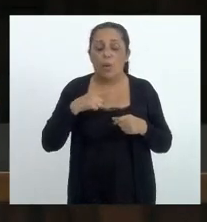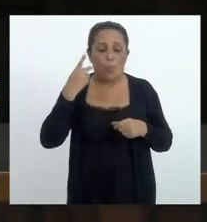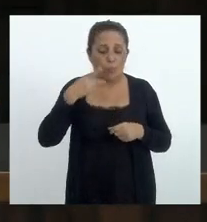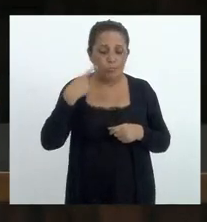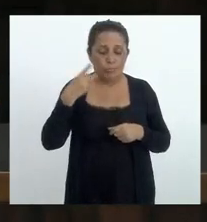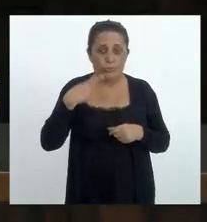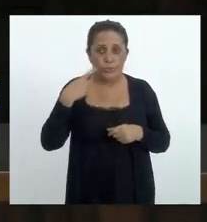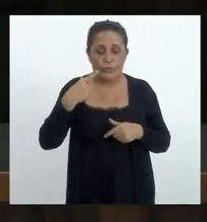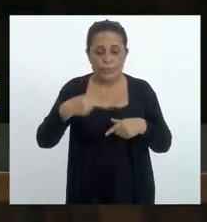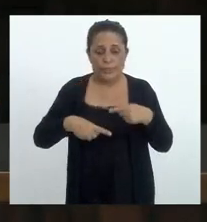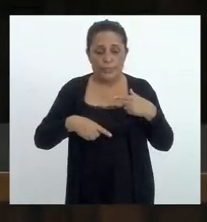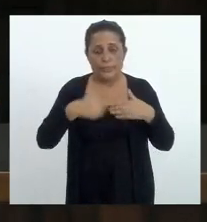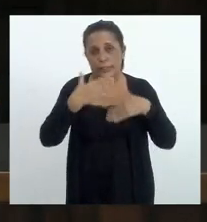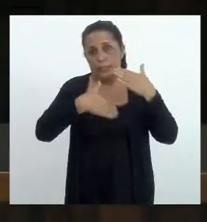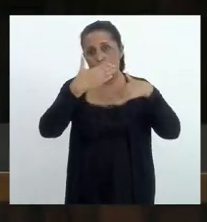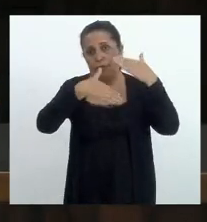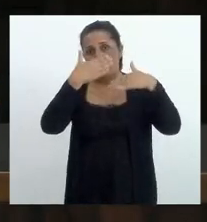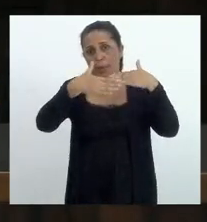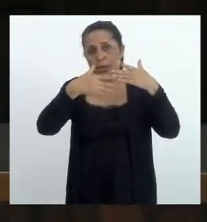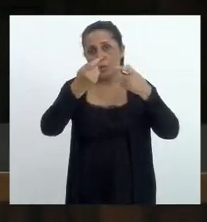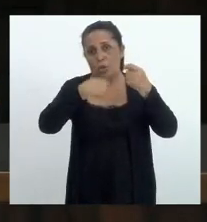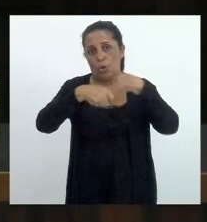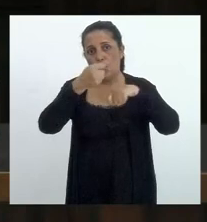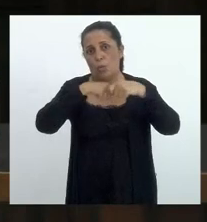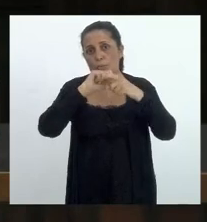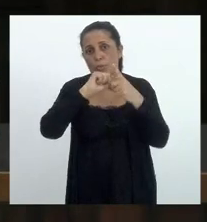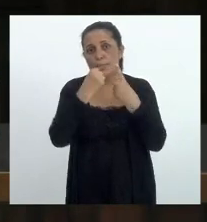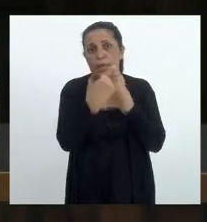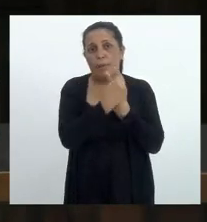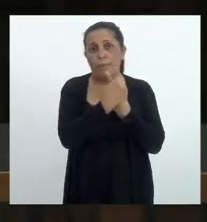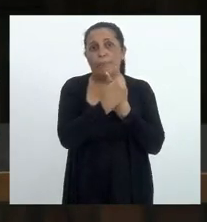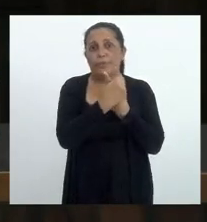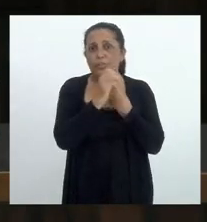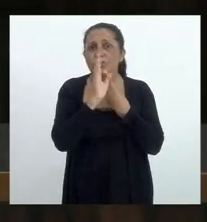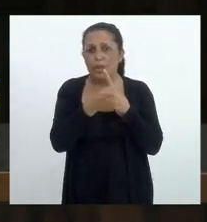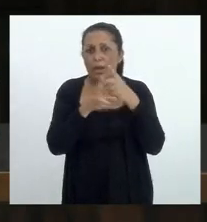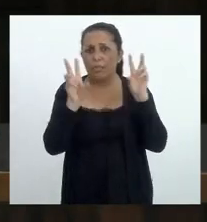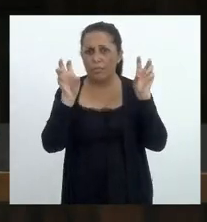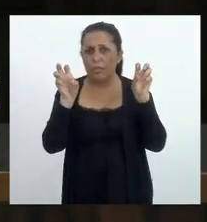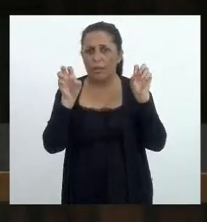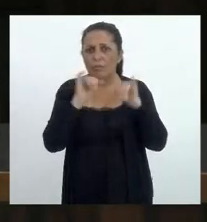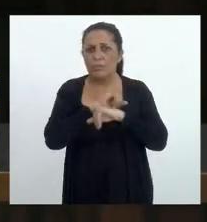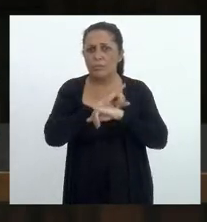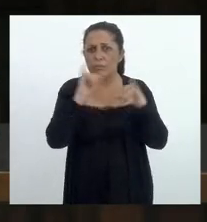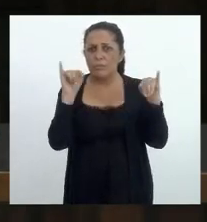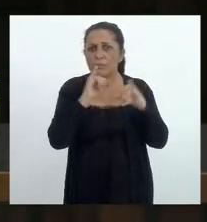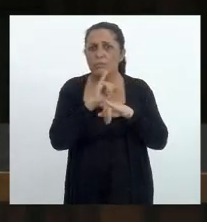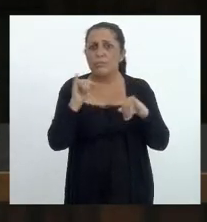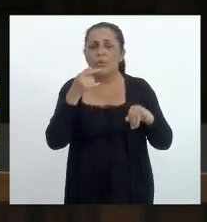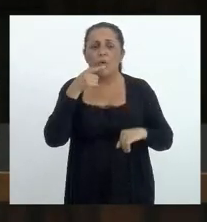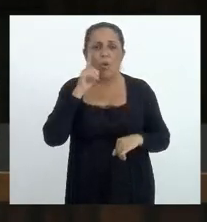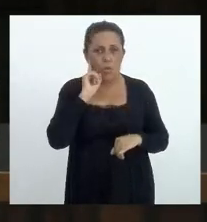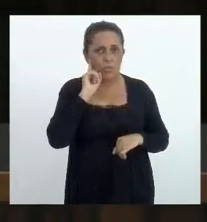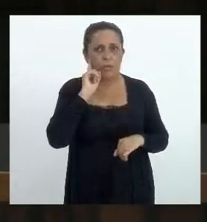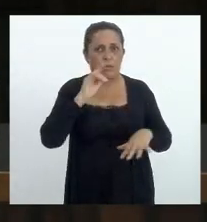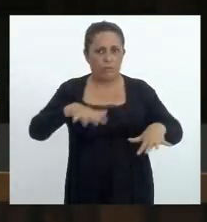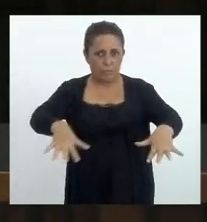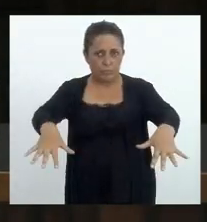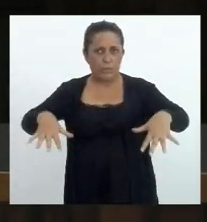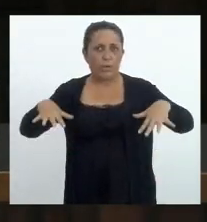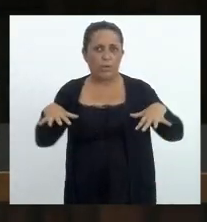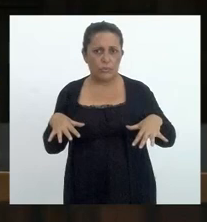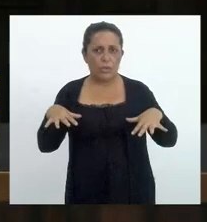de desenvolvimento econômico e social. Tema que já foi abordado na audiência pública de ontem.